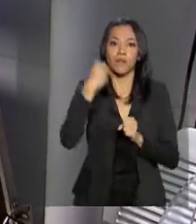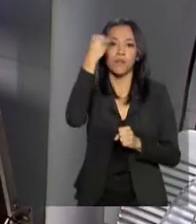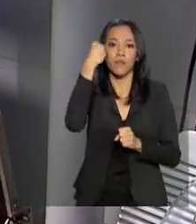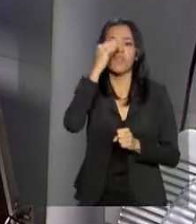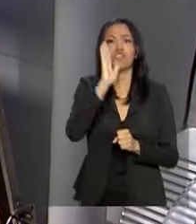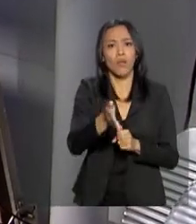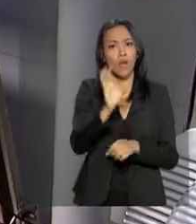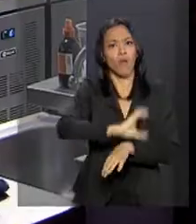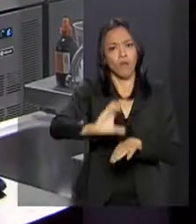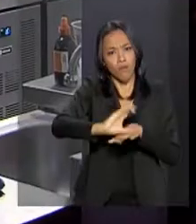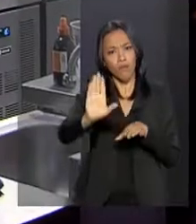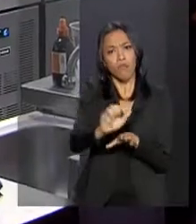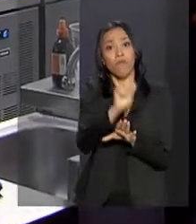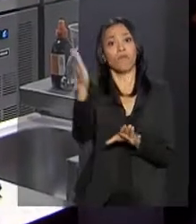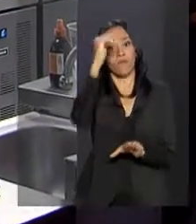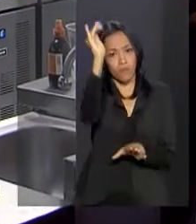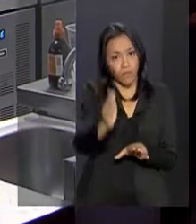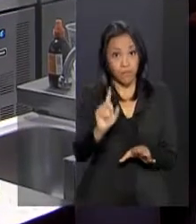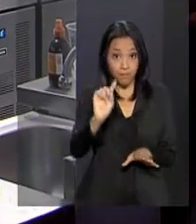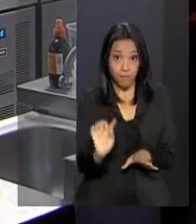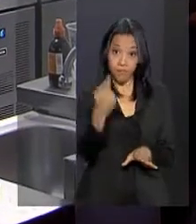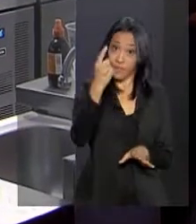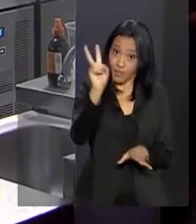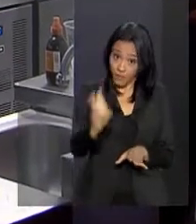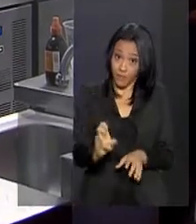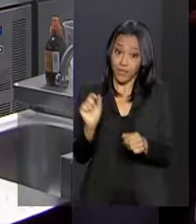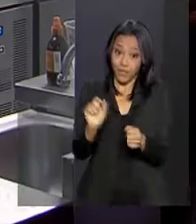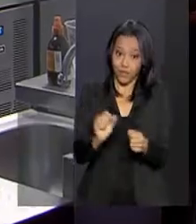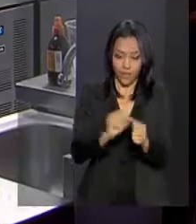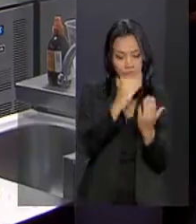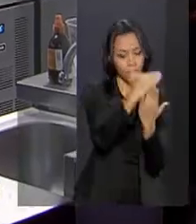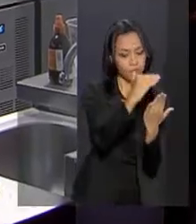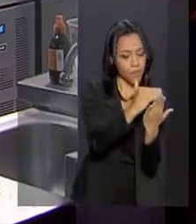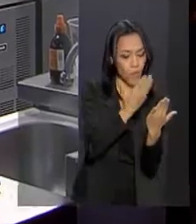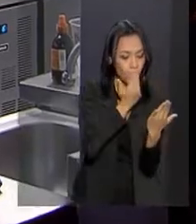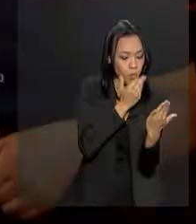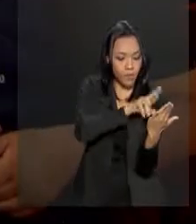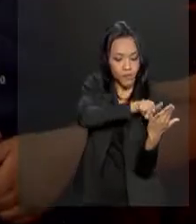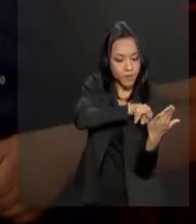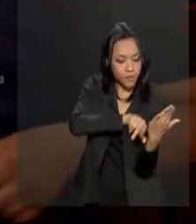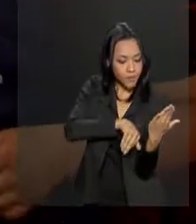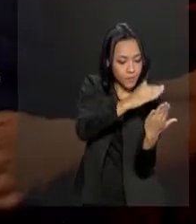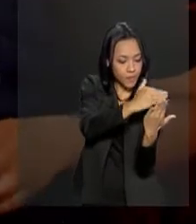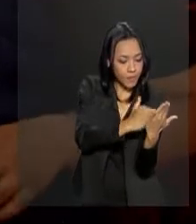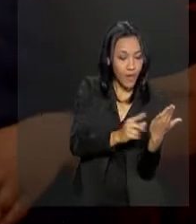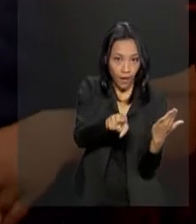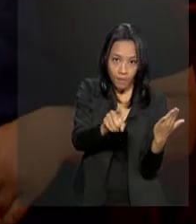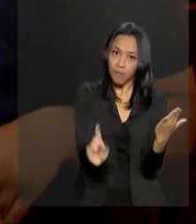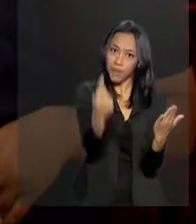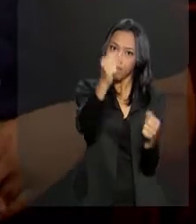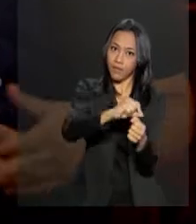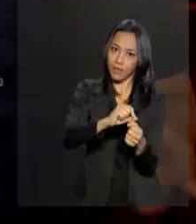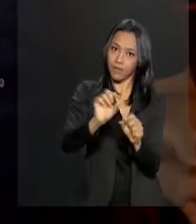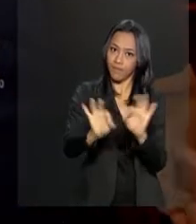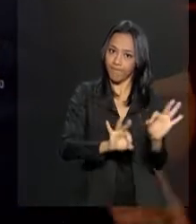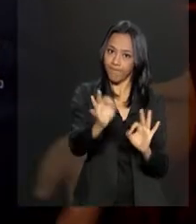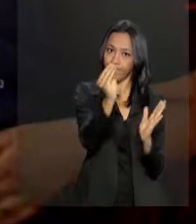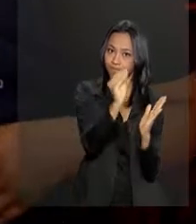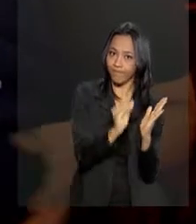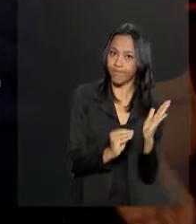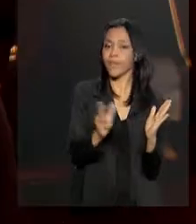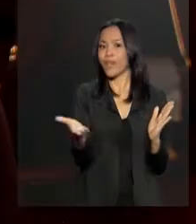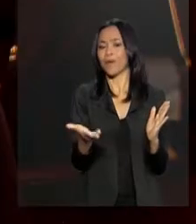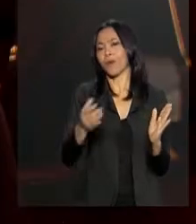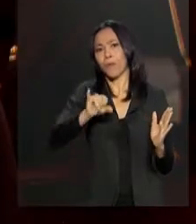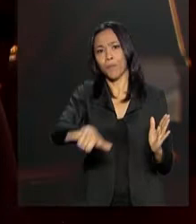até fora do brasil mas foi a primeira vez que criou o cardápio para uma hamburgueria e vê agora a chance de alavancar a